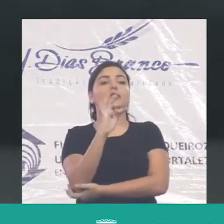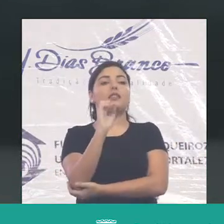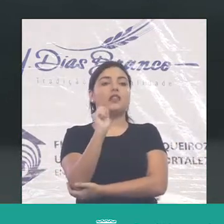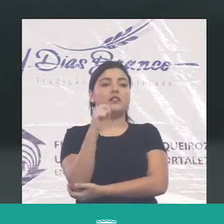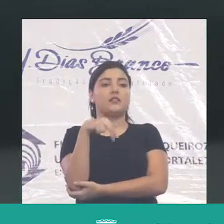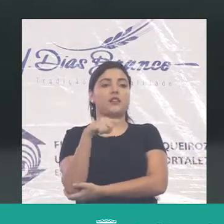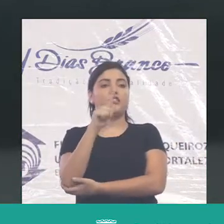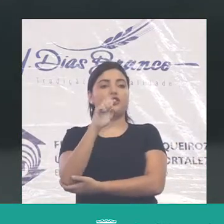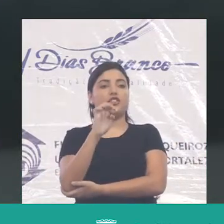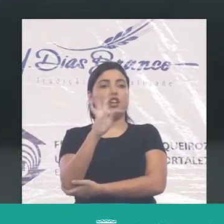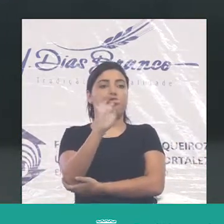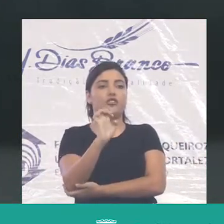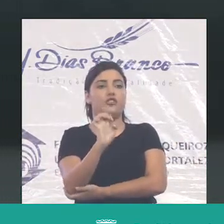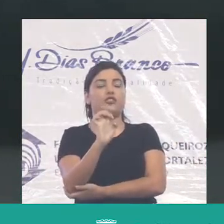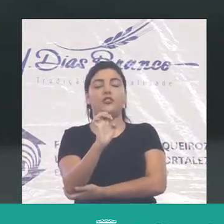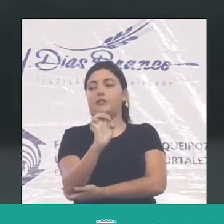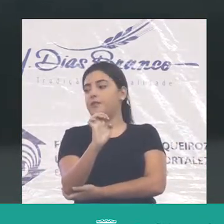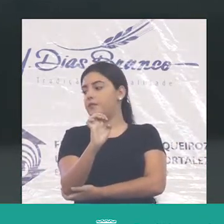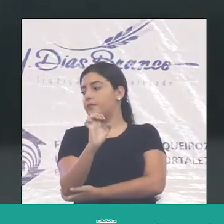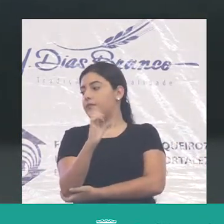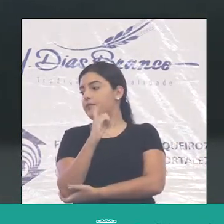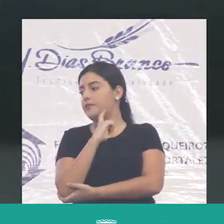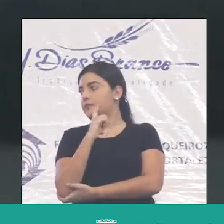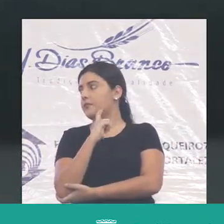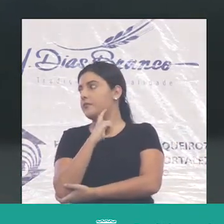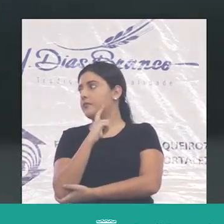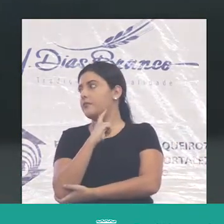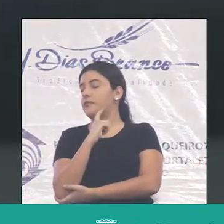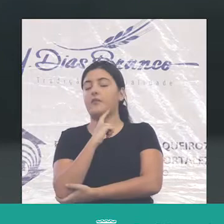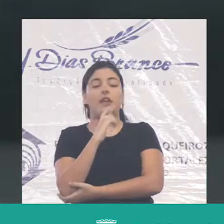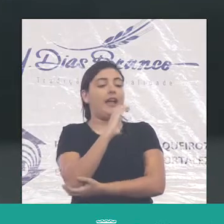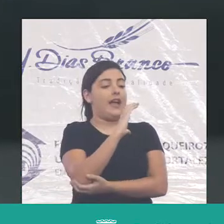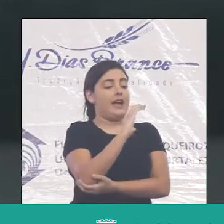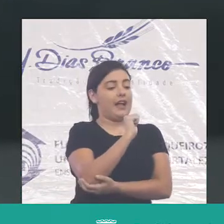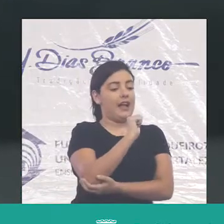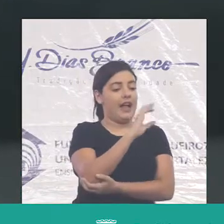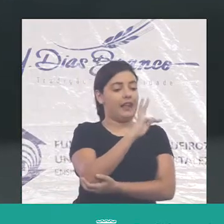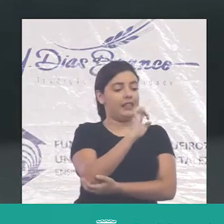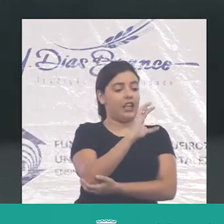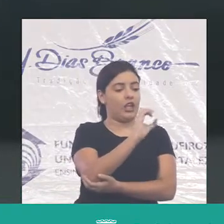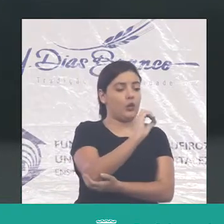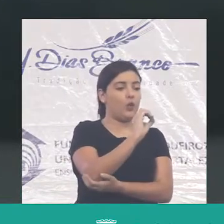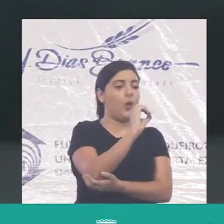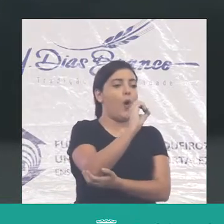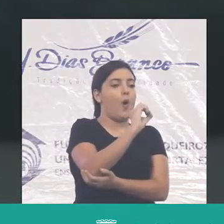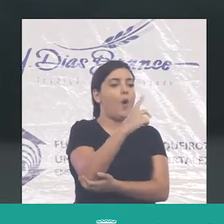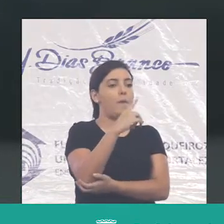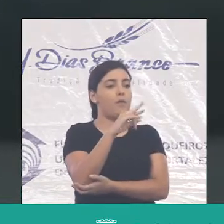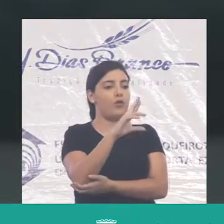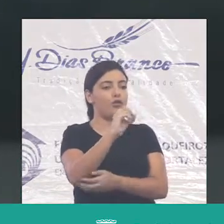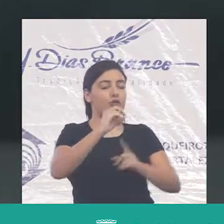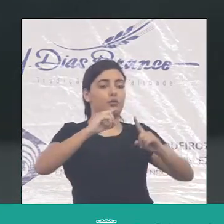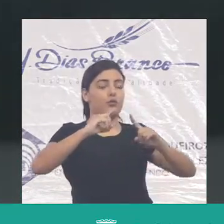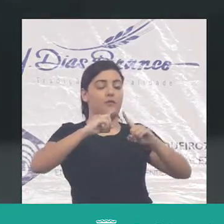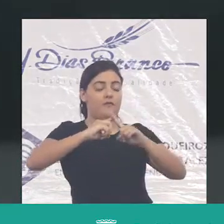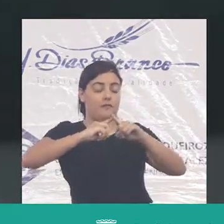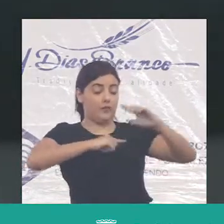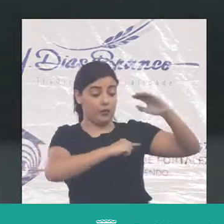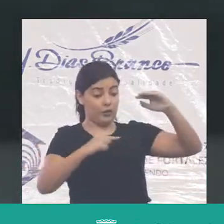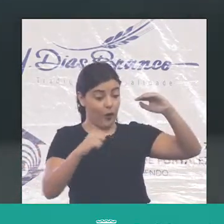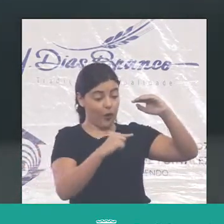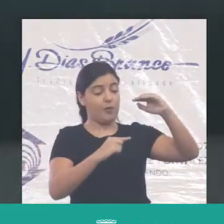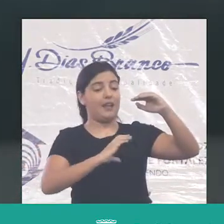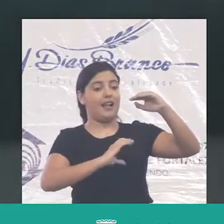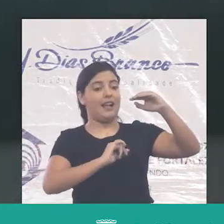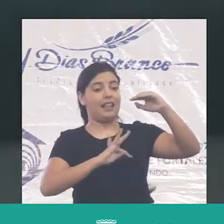do ângulo? Não é cateto oposto sobre cateto adjacente? É isso que eu vou fazer nessa questão. Eu vou olhar